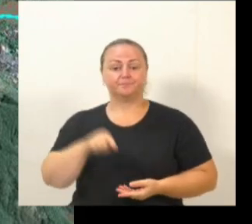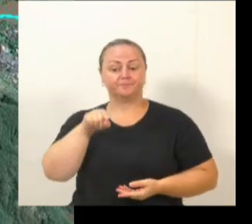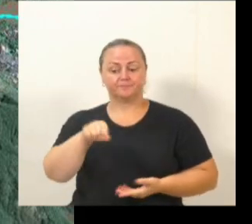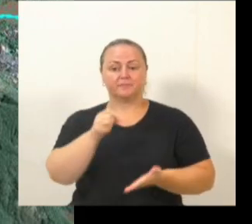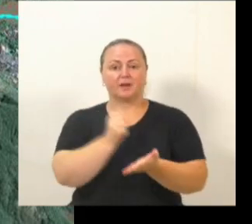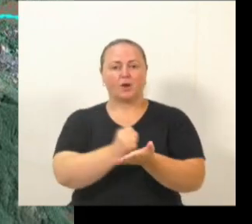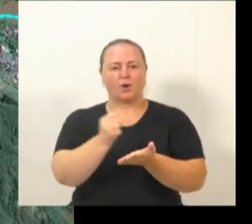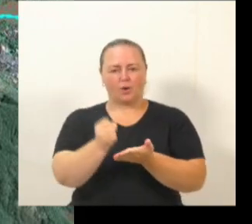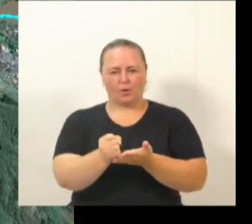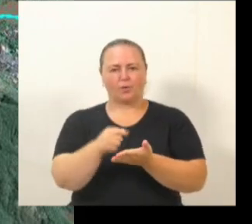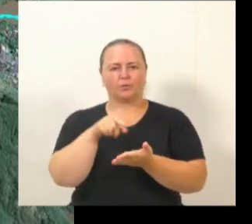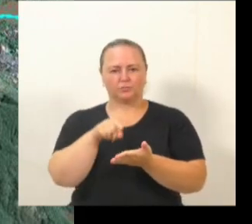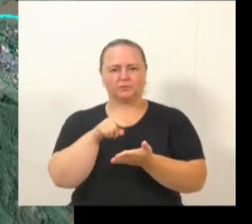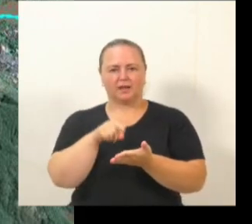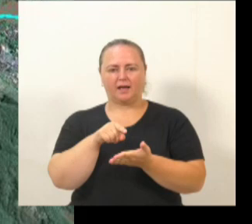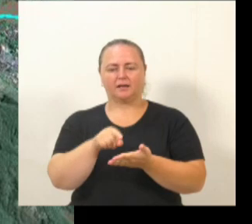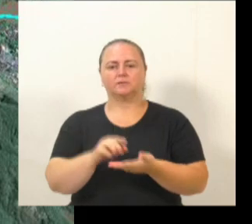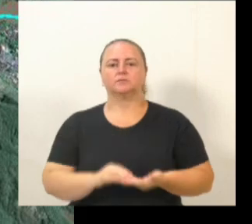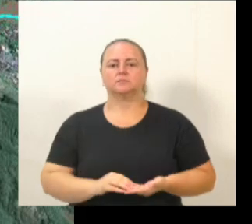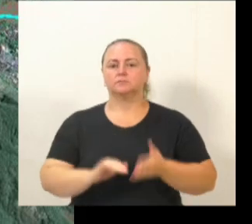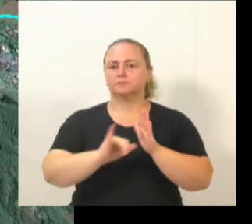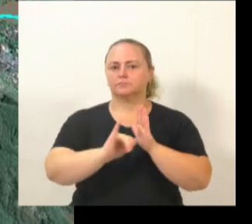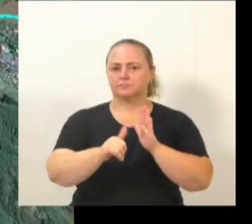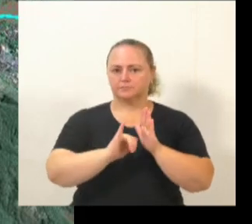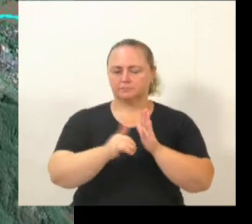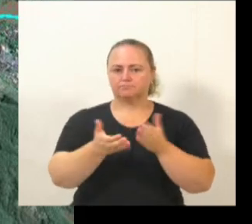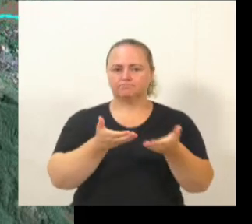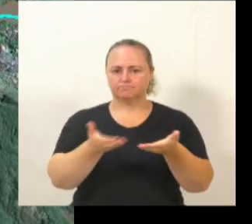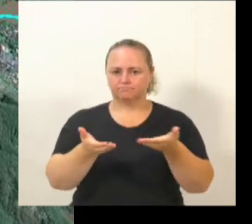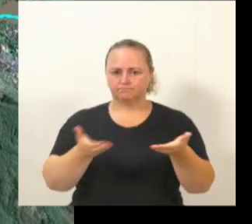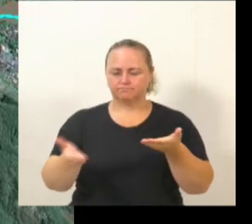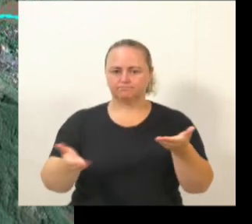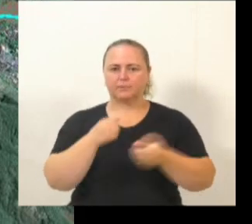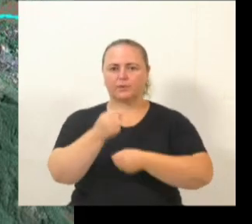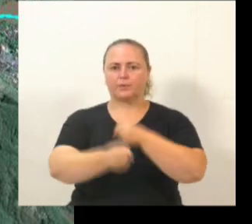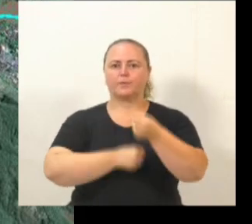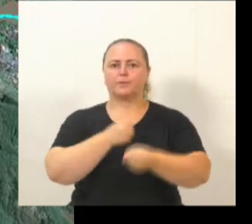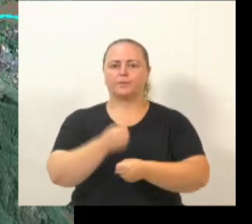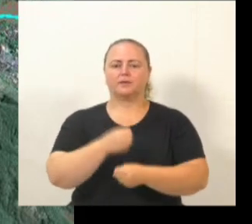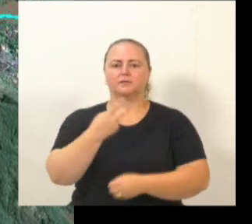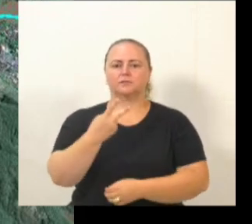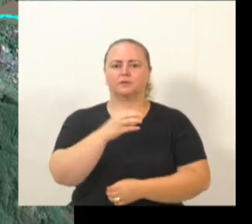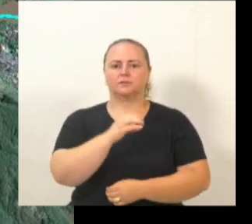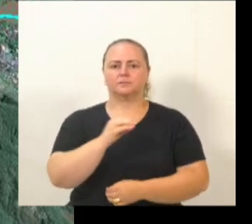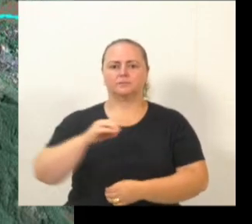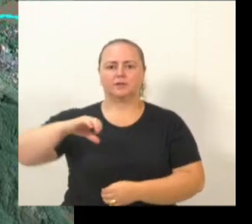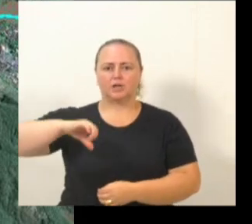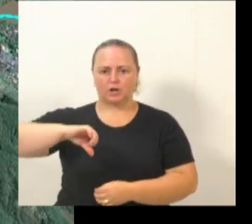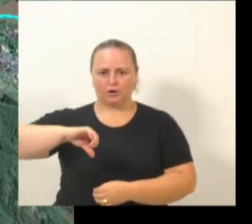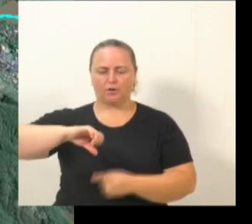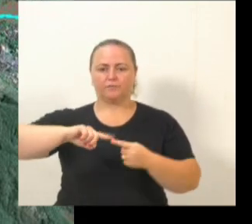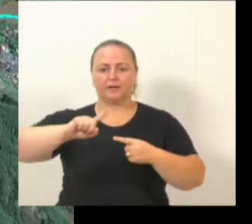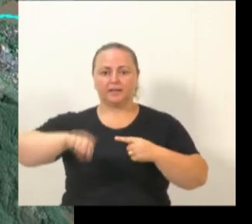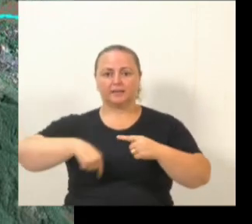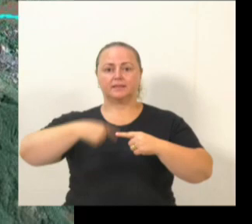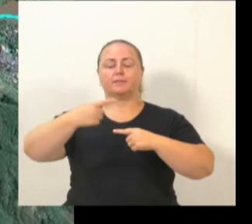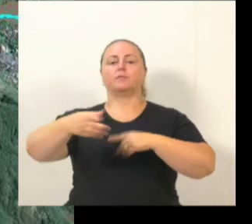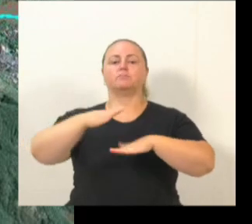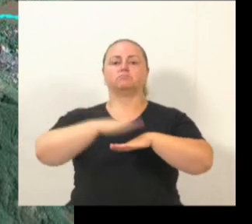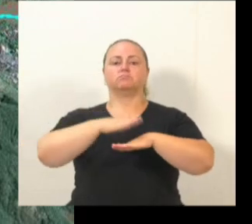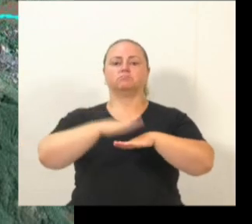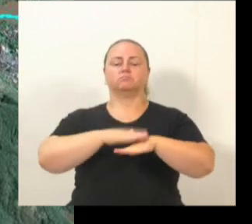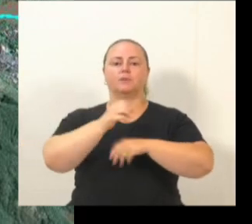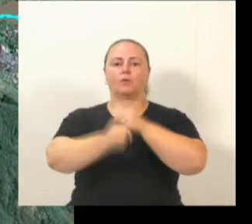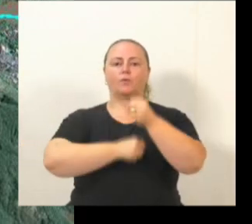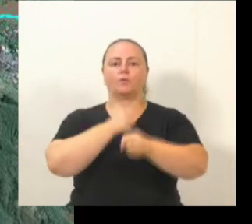nosso contrato, ele é um edital de licitação de 2009 e um contrato que passou a ser operado em 2010. E ele